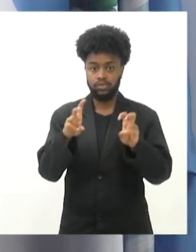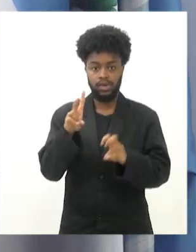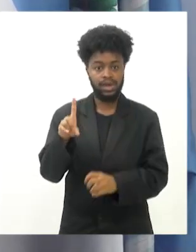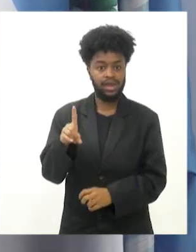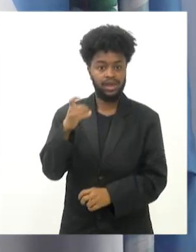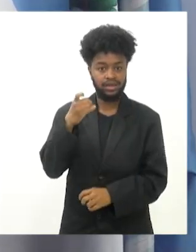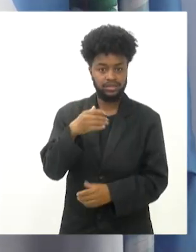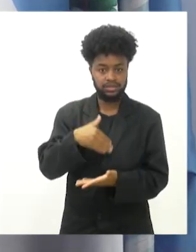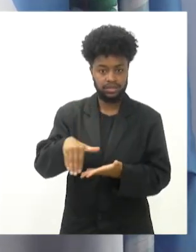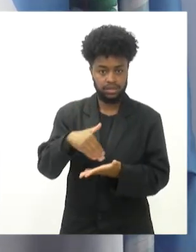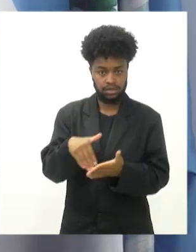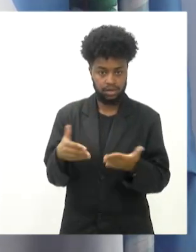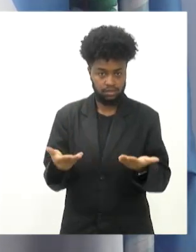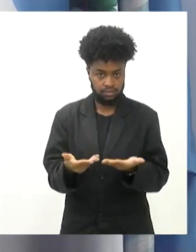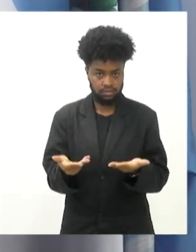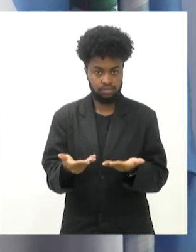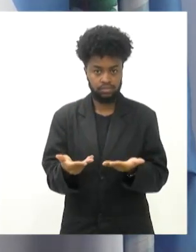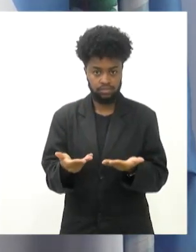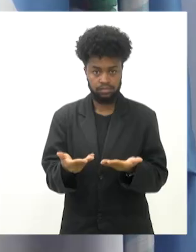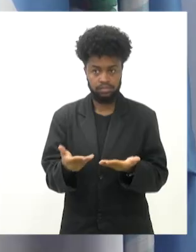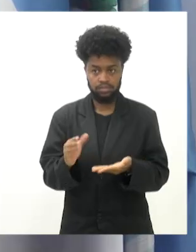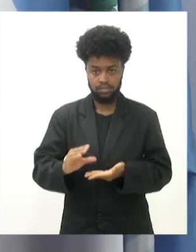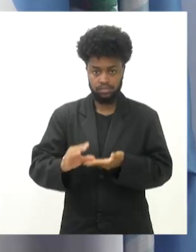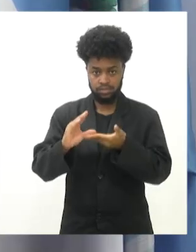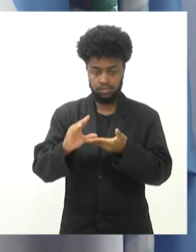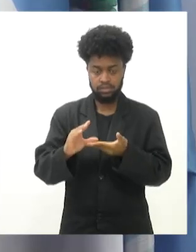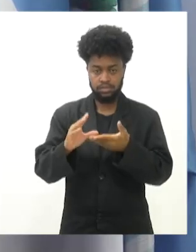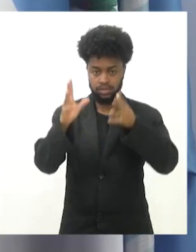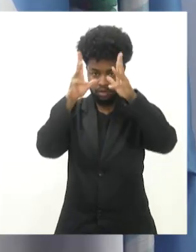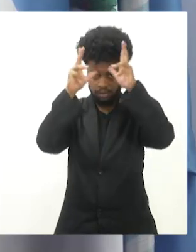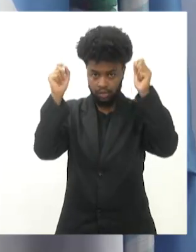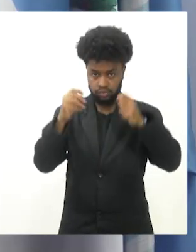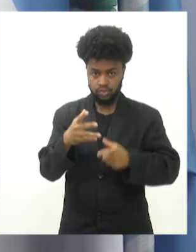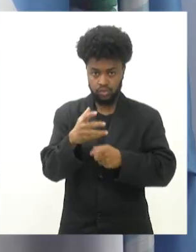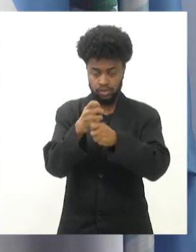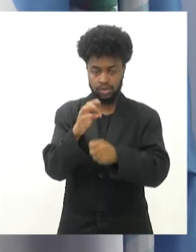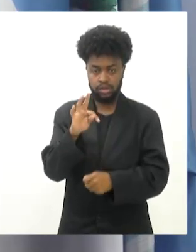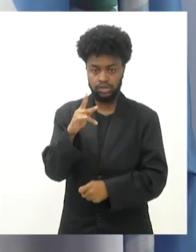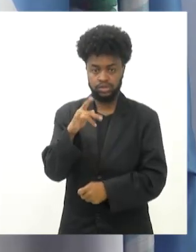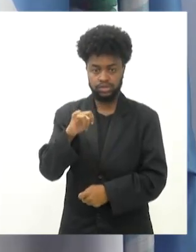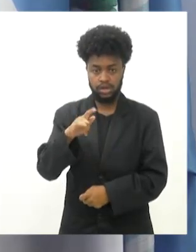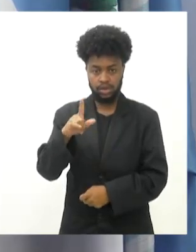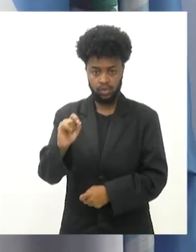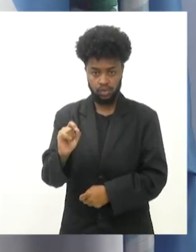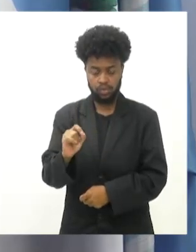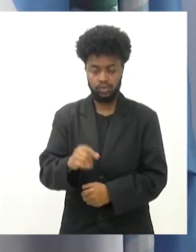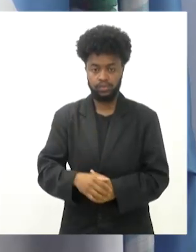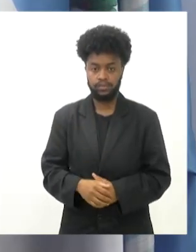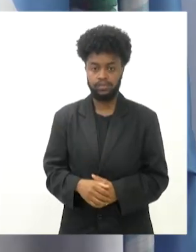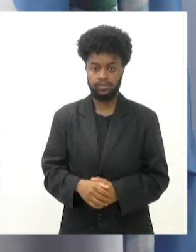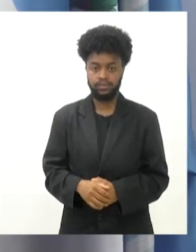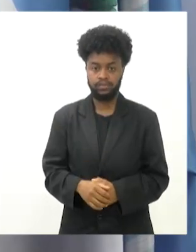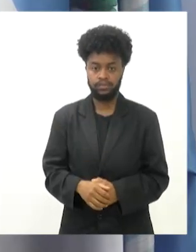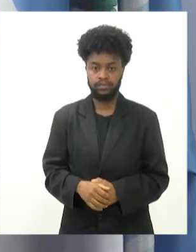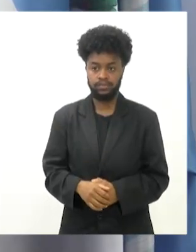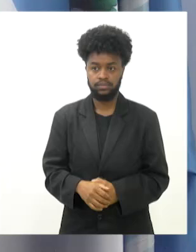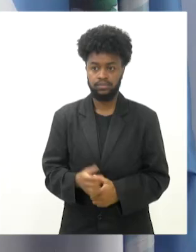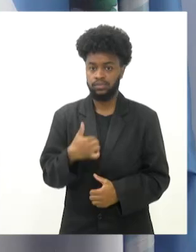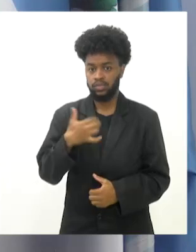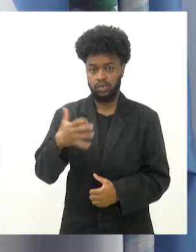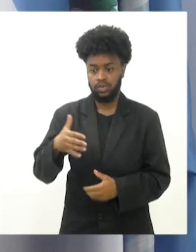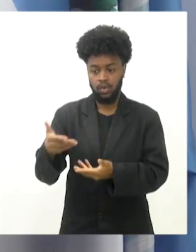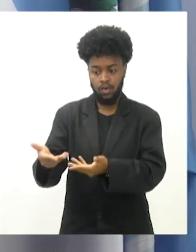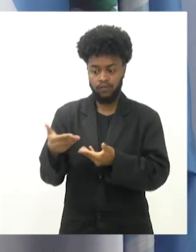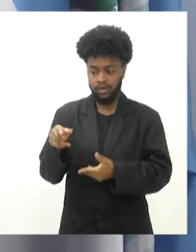ex-secretário atual, conselheiro do Tribunal de Contas, Thiago Pampolha, eu me reservaria a não chamá-lo